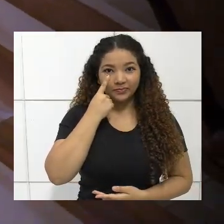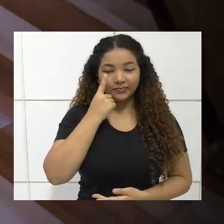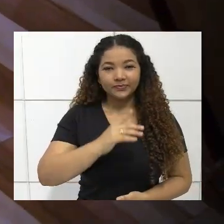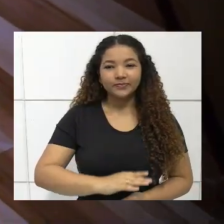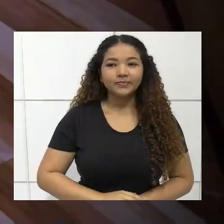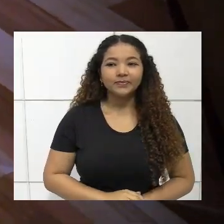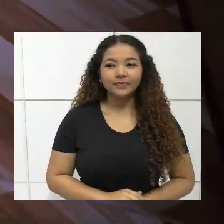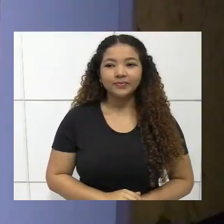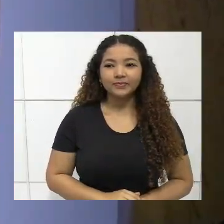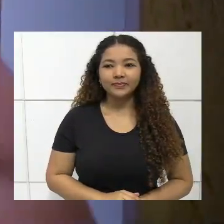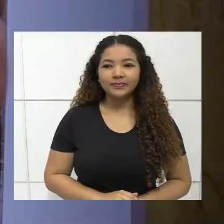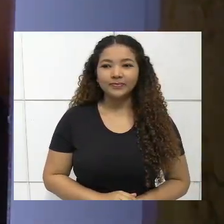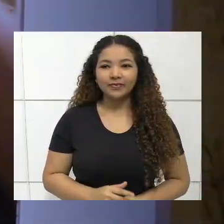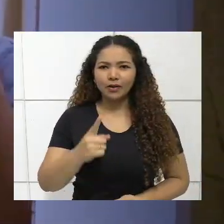E quem é que gosta de acordar cedo?